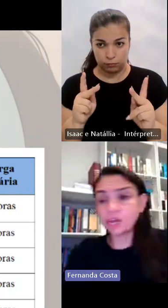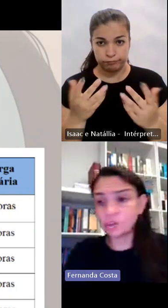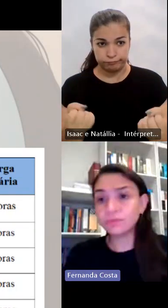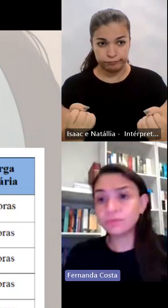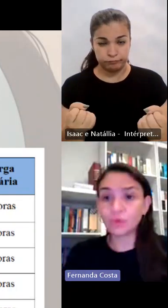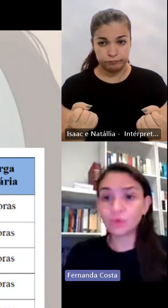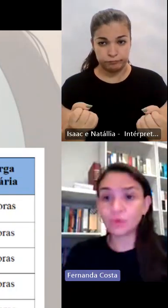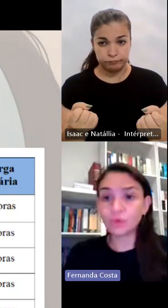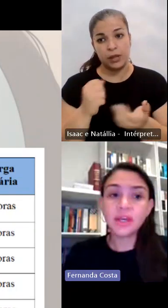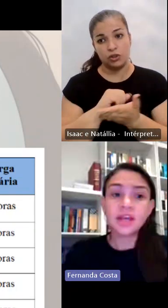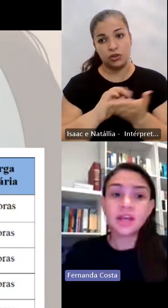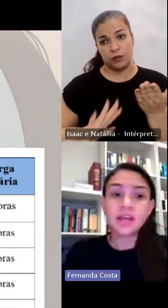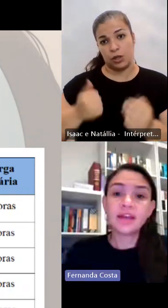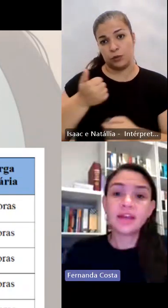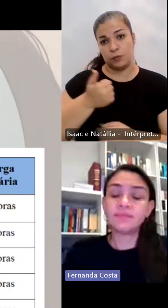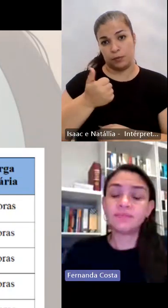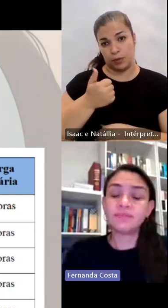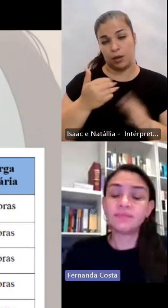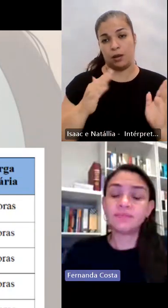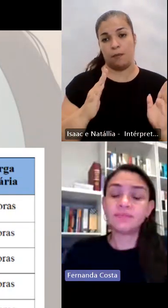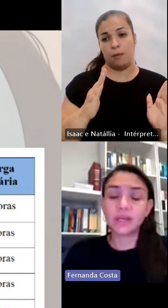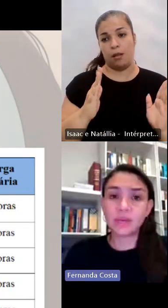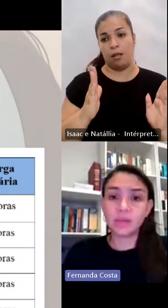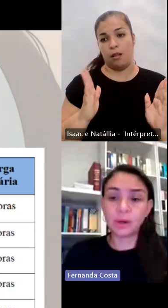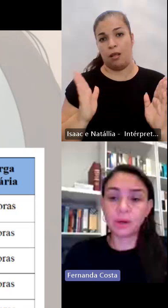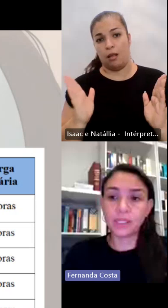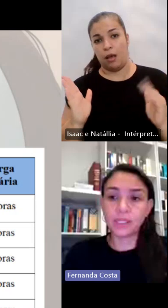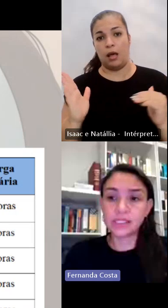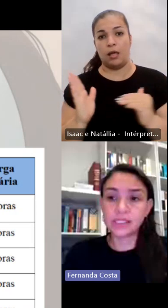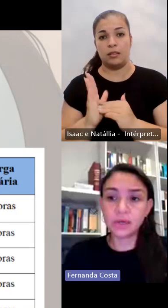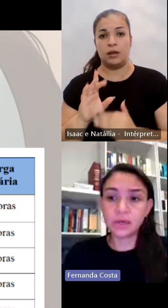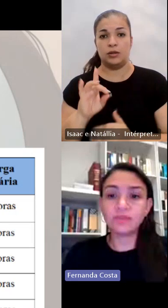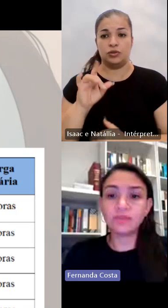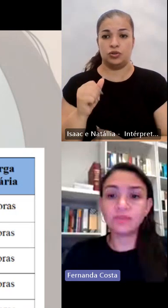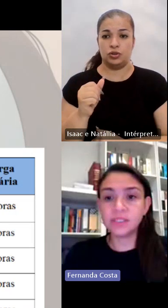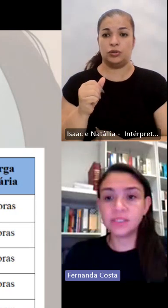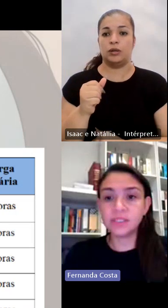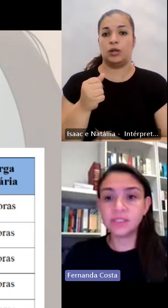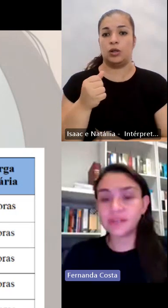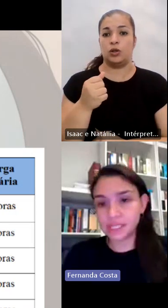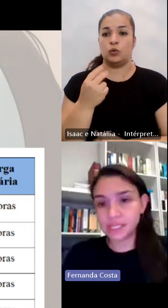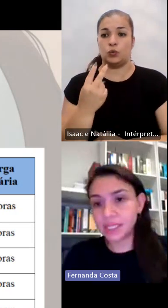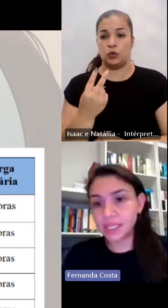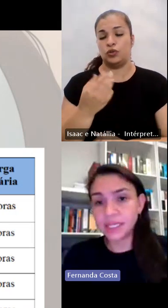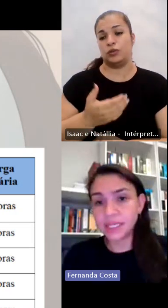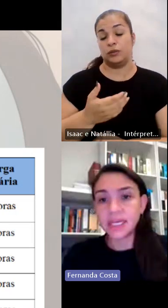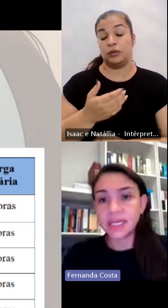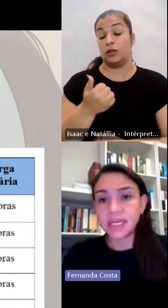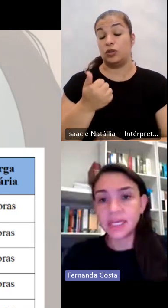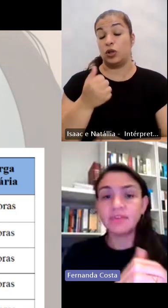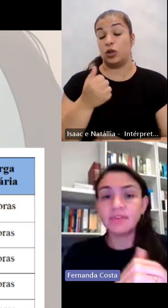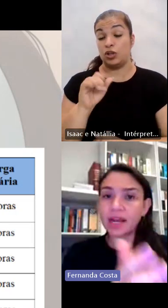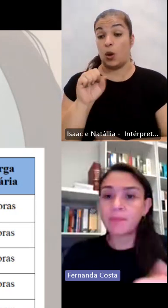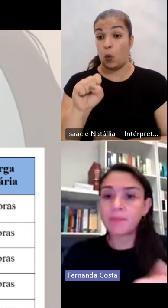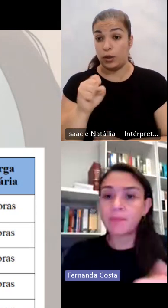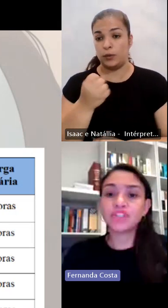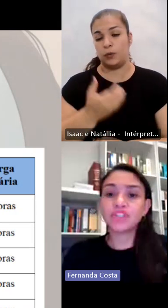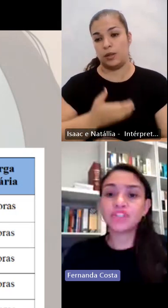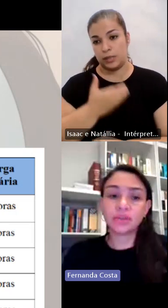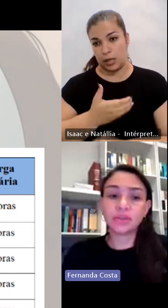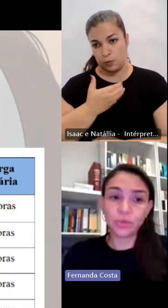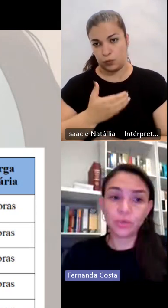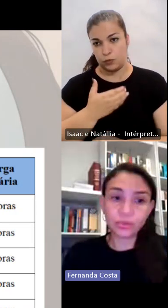atividade 1 do fórum, ela vou encaminhar um e-mail para a coordenação informando isso, e ela vai ficar